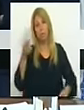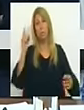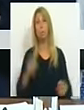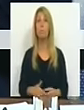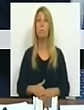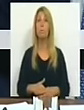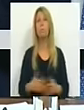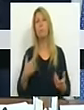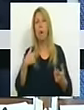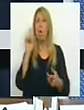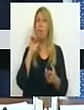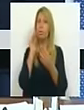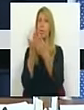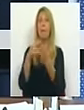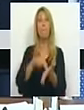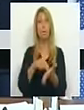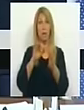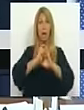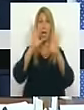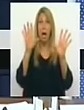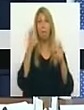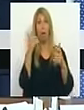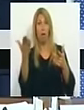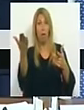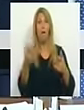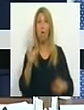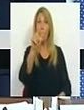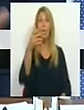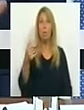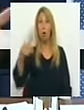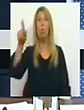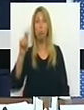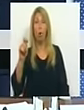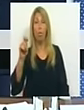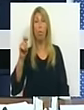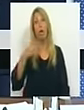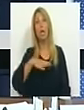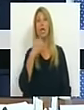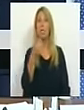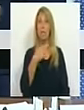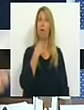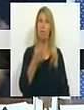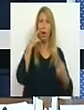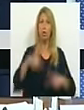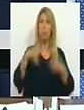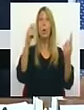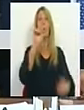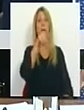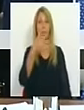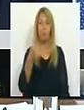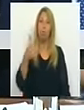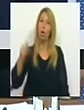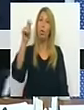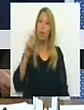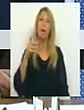valorizemos especialmente a sua presença, obviamente, foi o PCP e o Bloco que quiseram dizer-lhe de viva voz, o PCP e o Bloco de Esquerda,